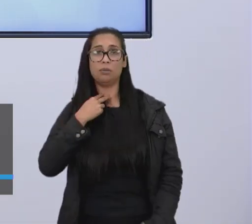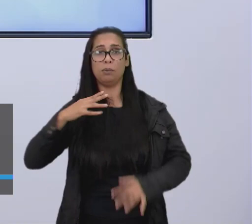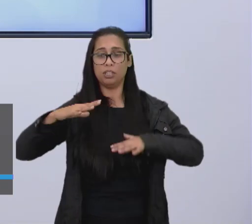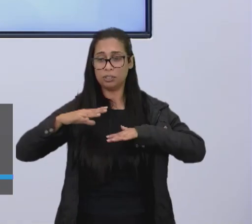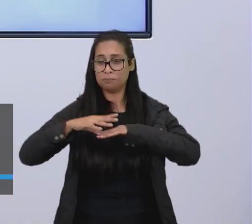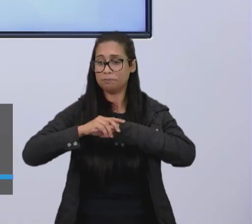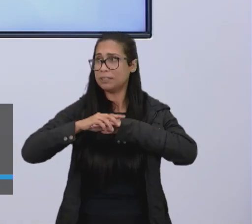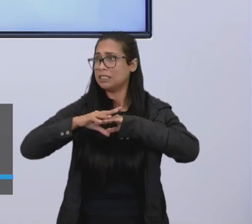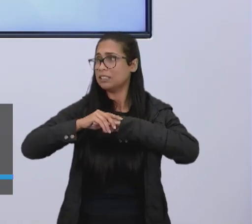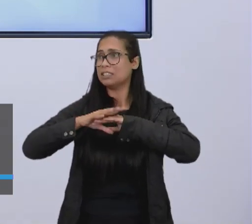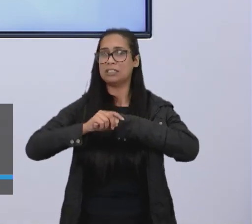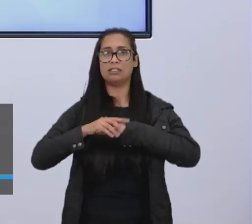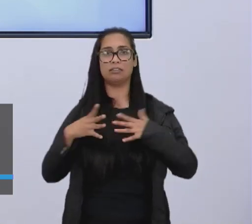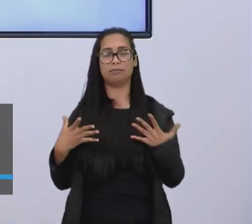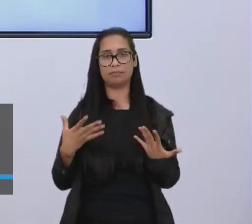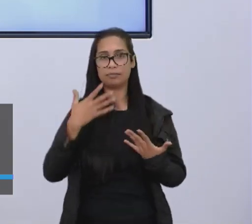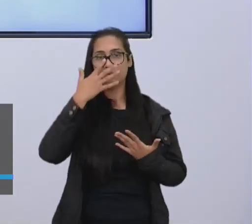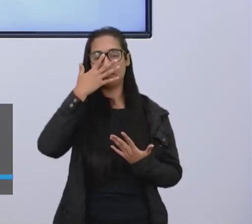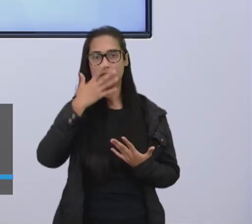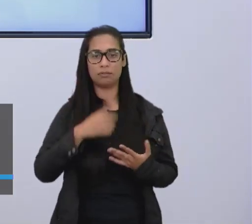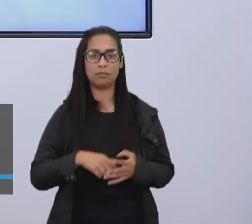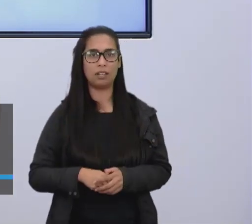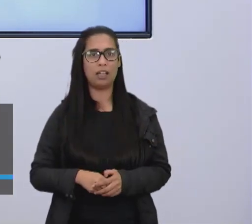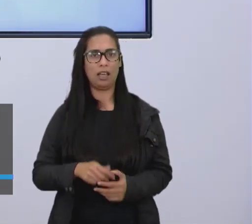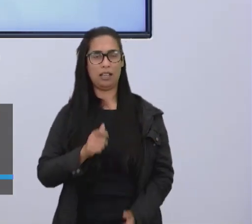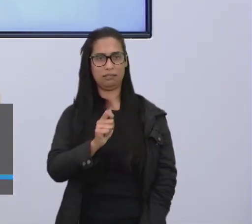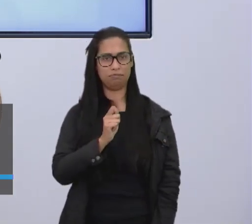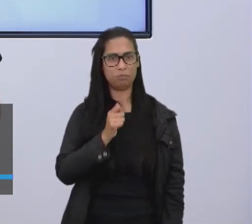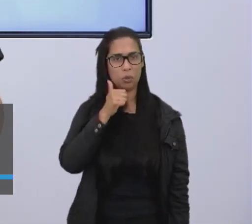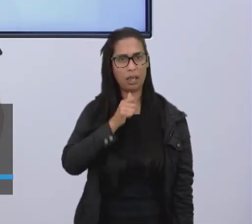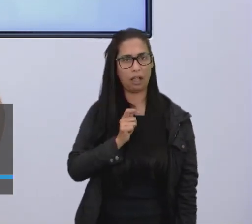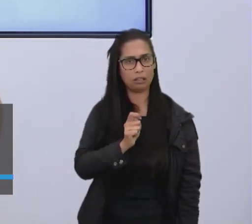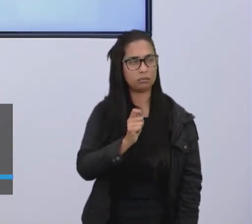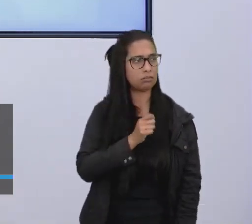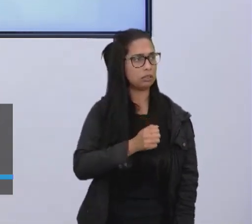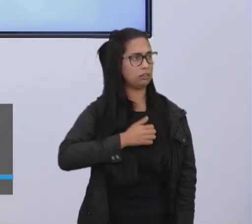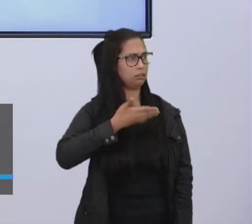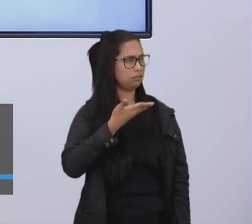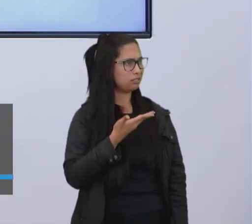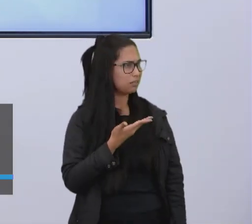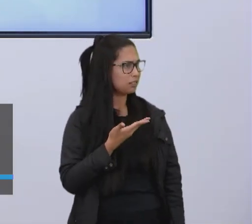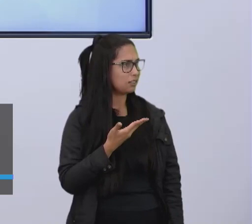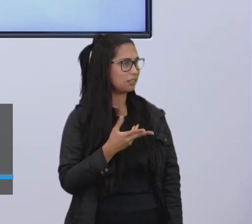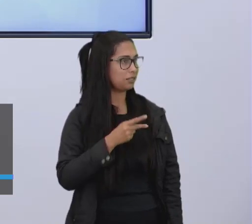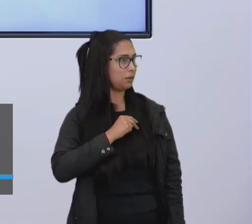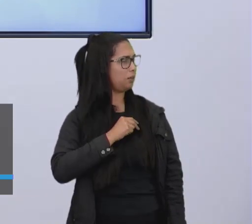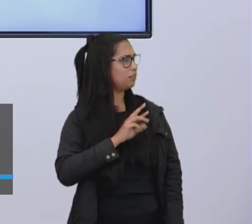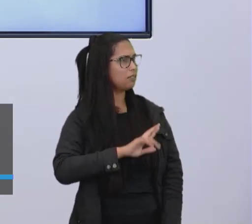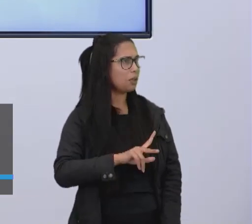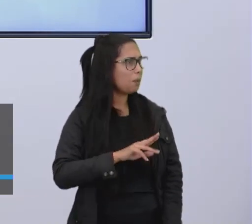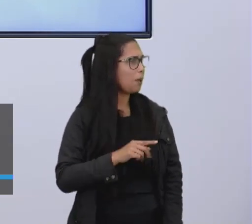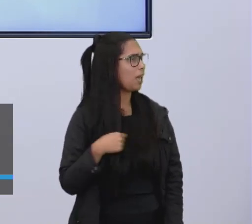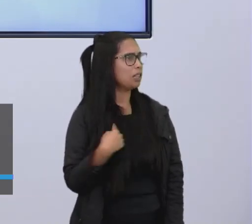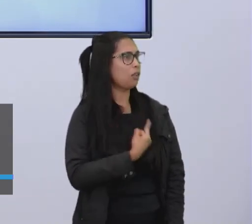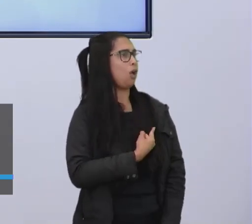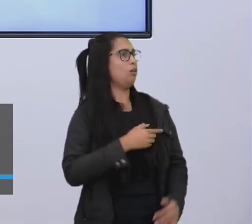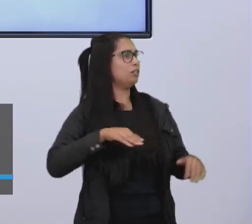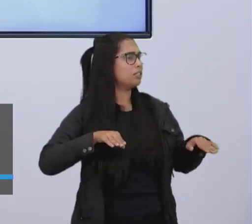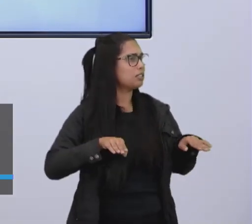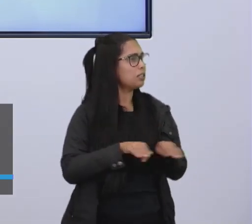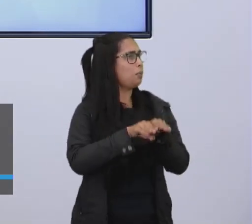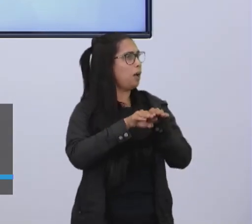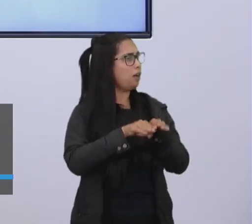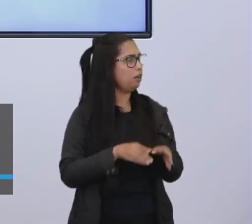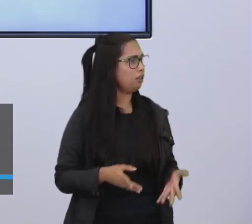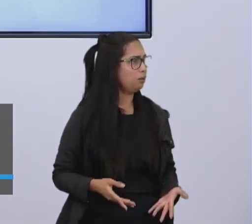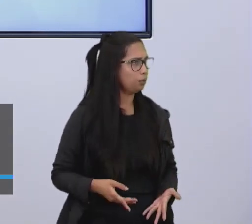tava com, tipo... Ela com nojo da pessoa, tipo, não me encosta. Era um processo de que, tipo assim, não me encosta em mim, tipo, você